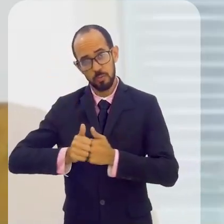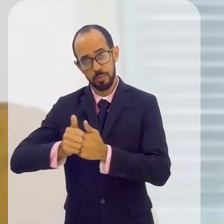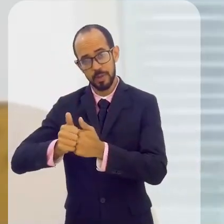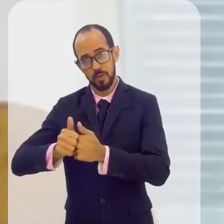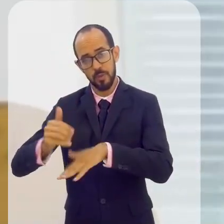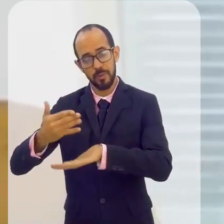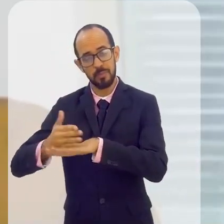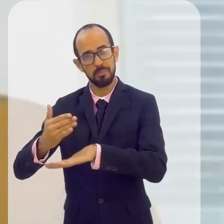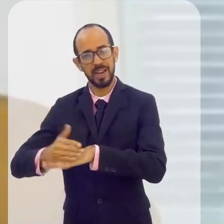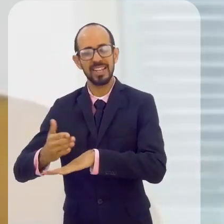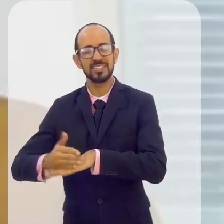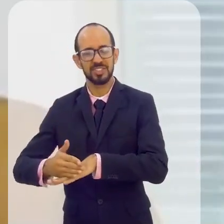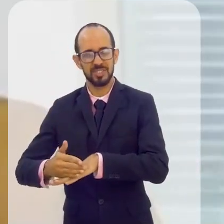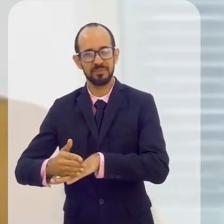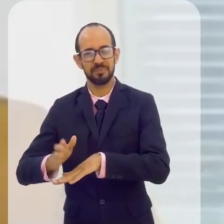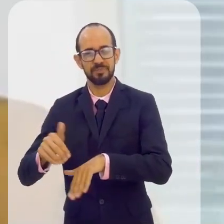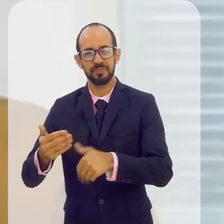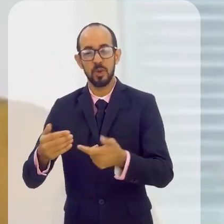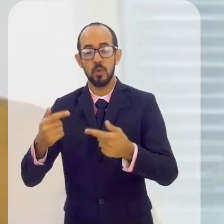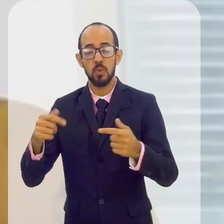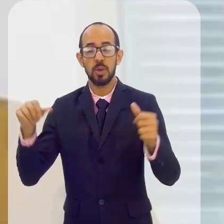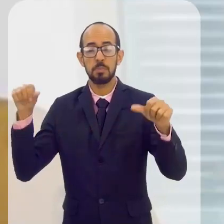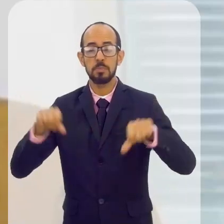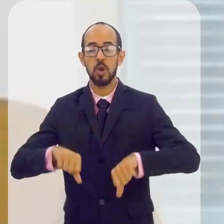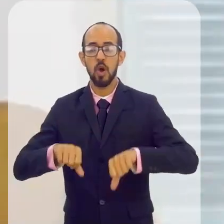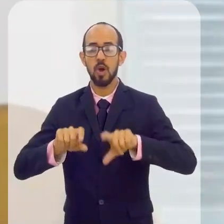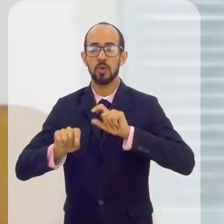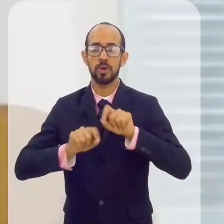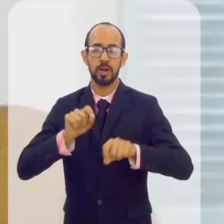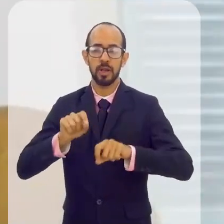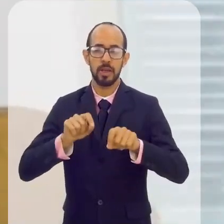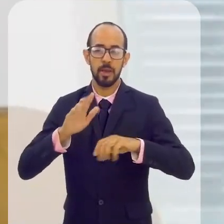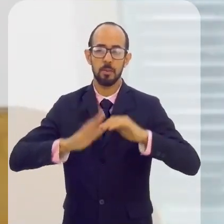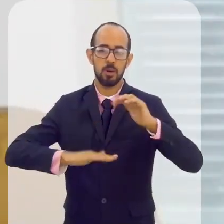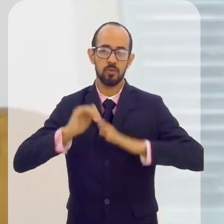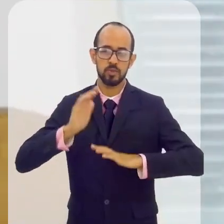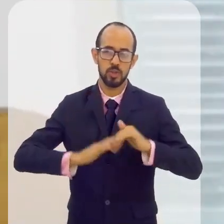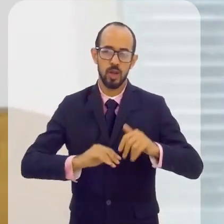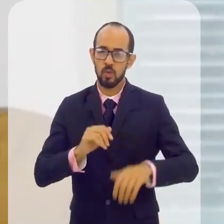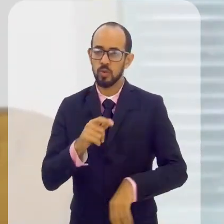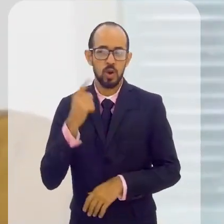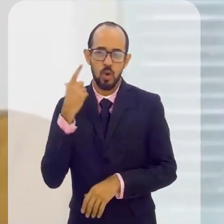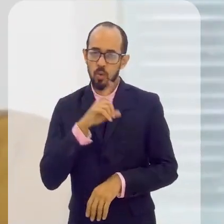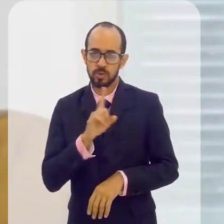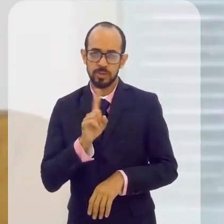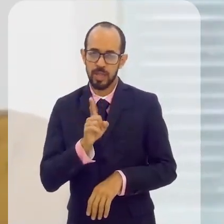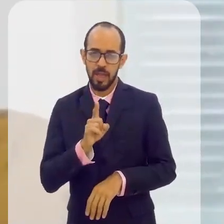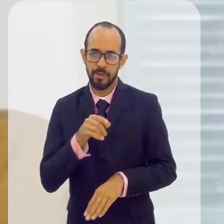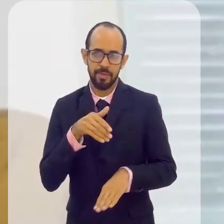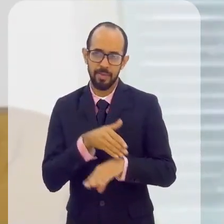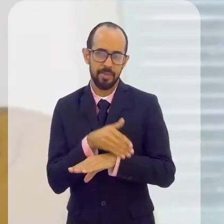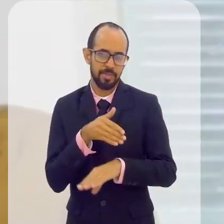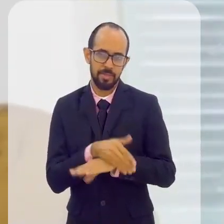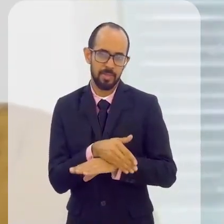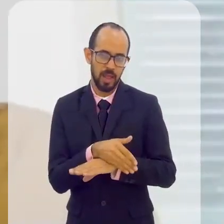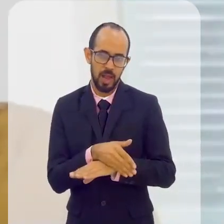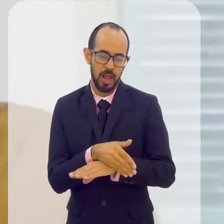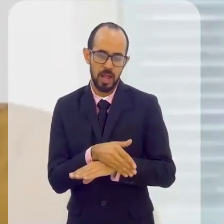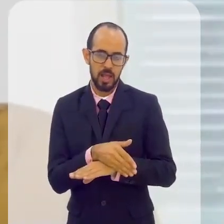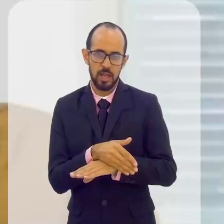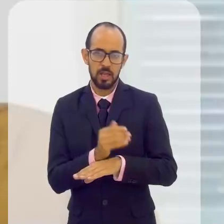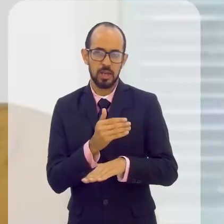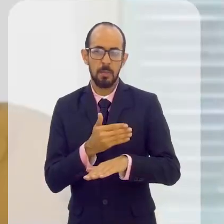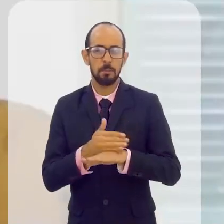residência médica. Então, qual que é a realidade que se agrava, né? Eu tenho um profissional que sai, ele não consegue adentrar no